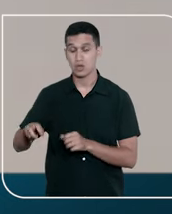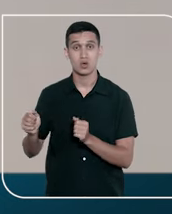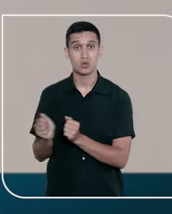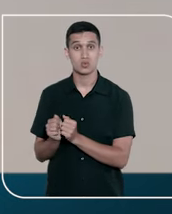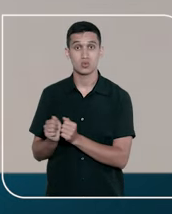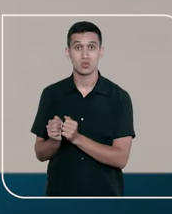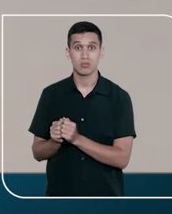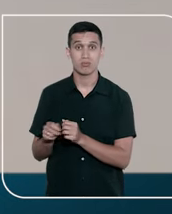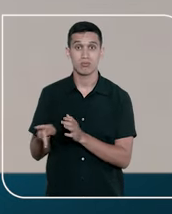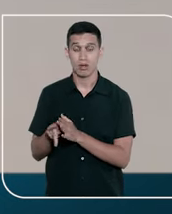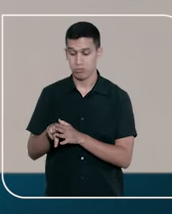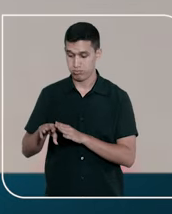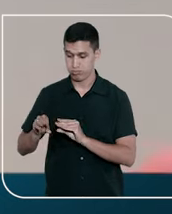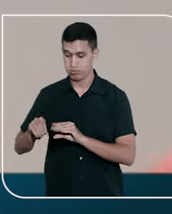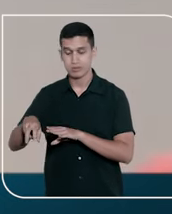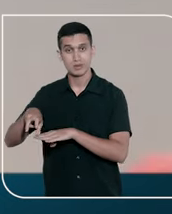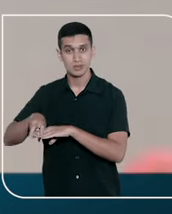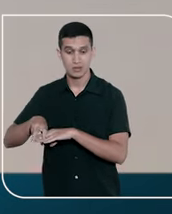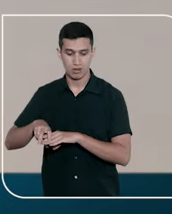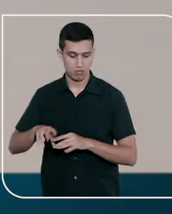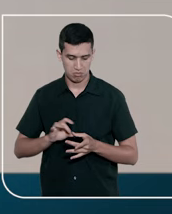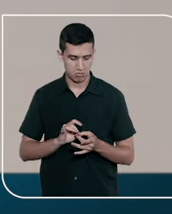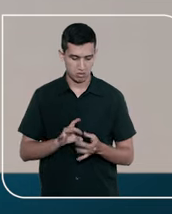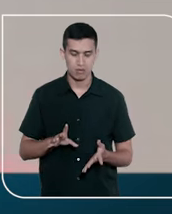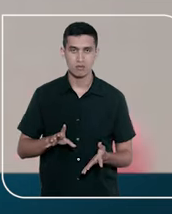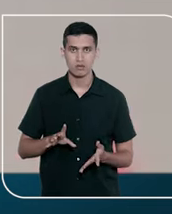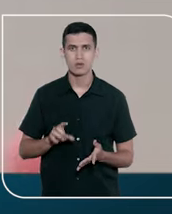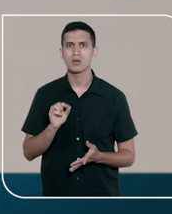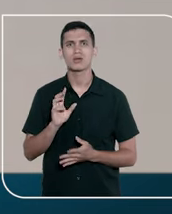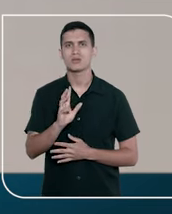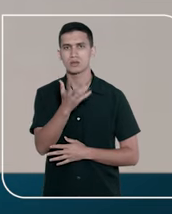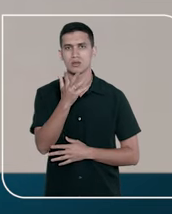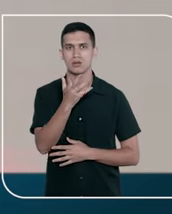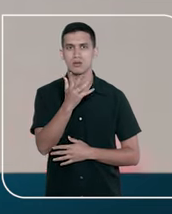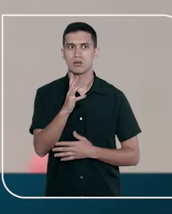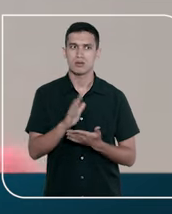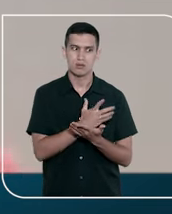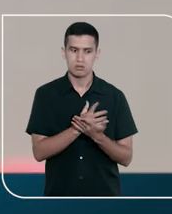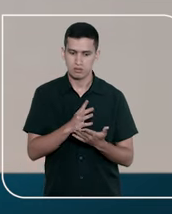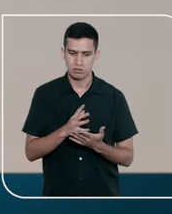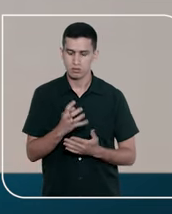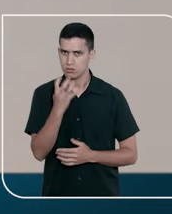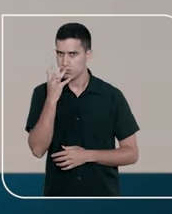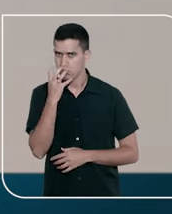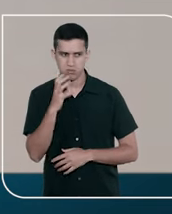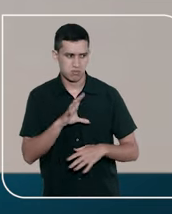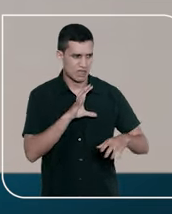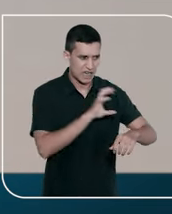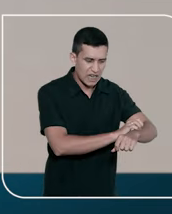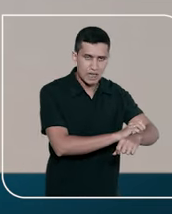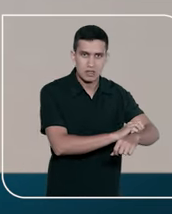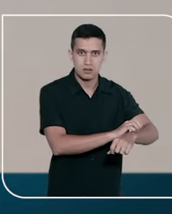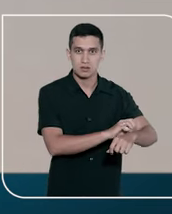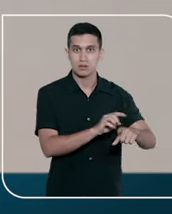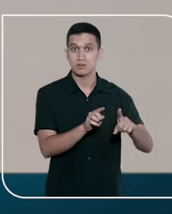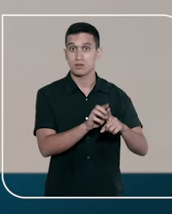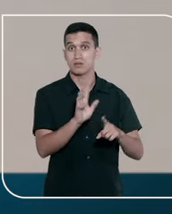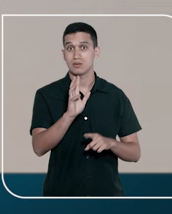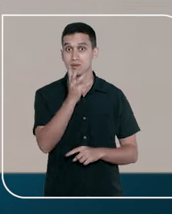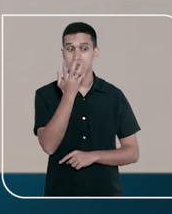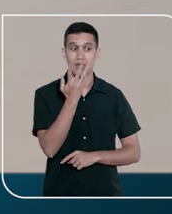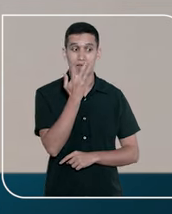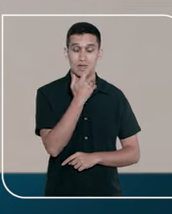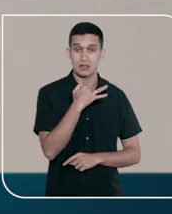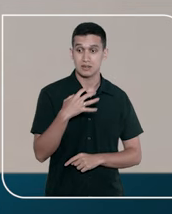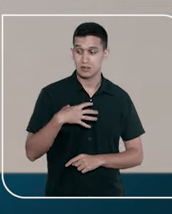já aconteceu? Vários casos nesse sentido. Agressões, mordidas, há um caso de uma criança que foi desfigurada praticamente